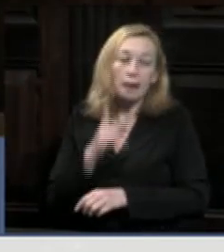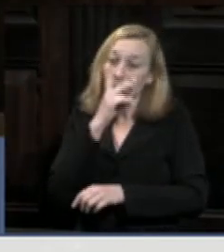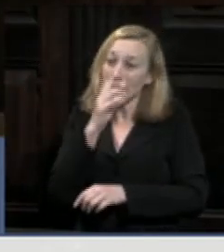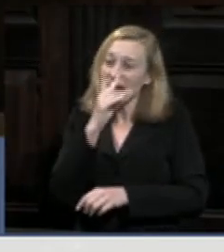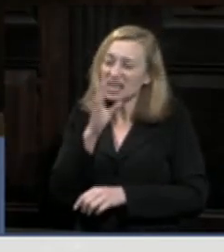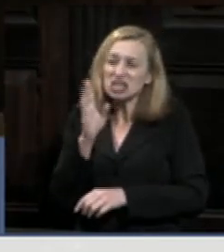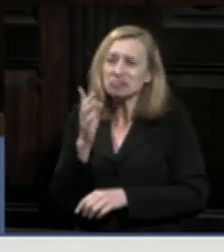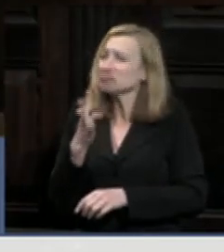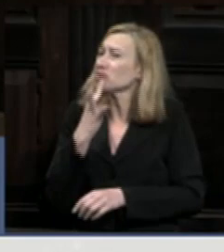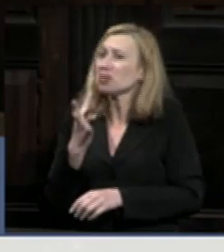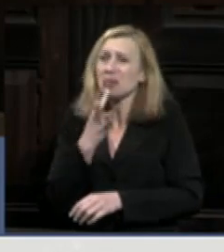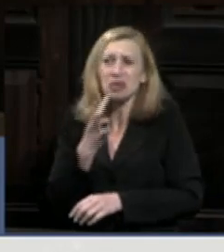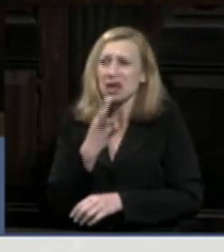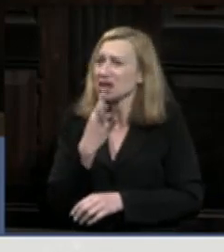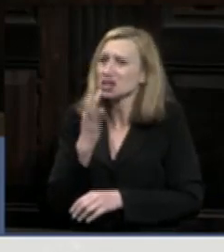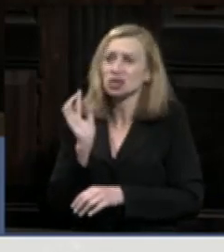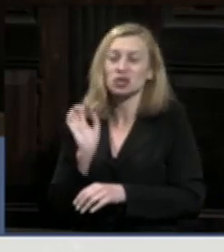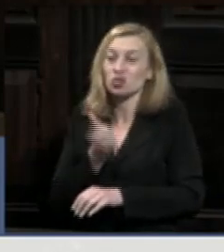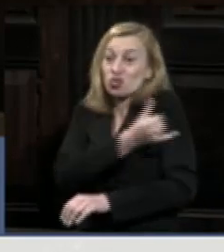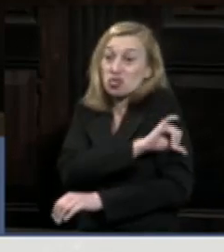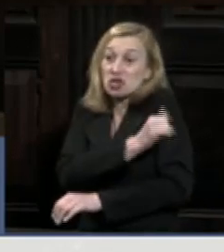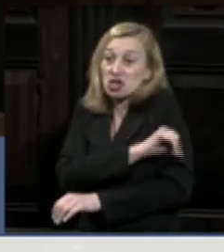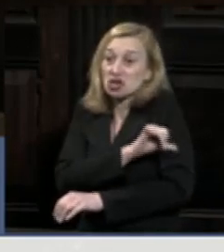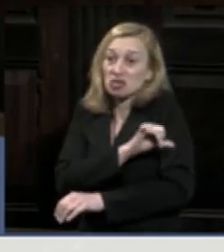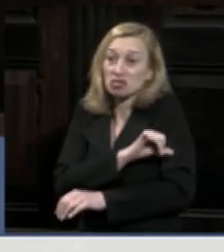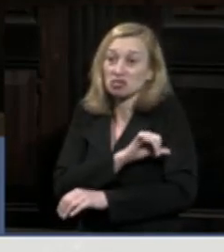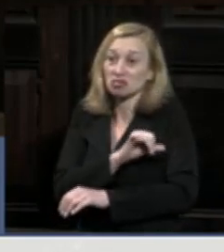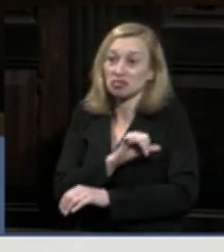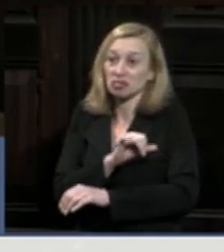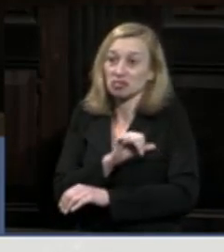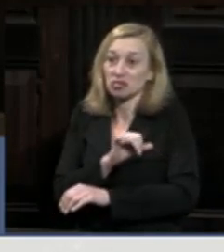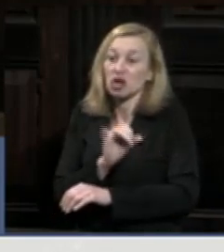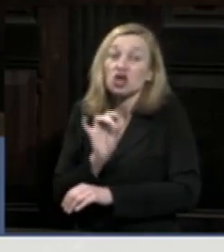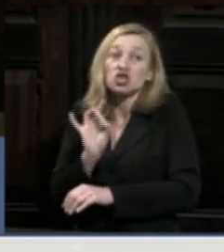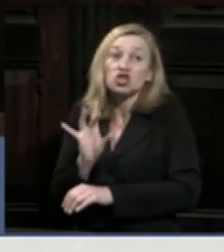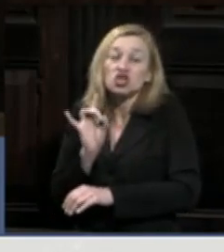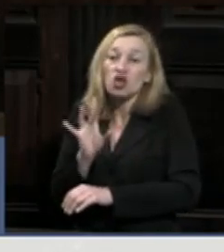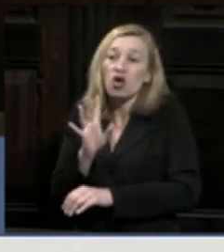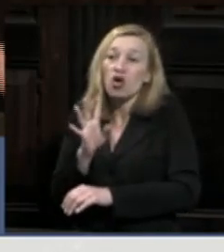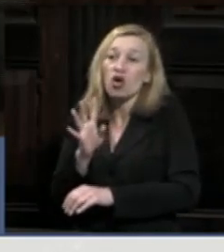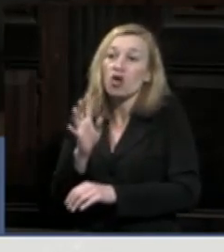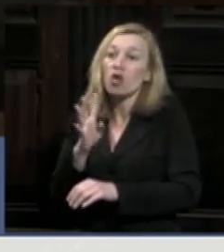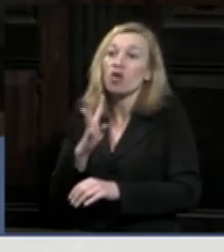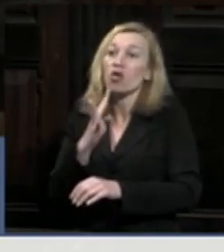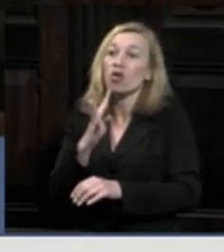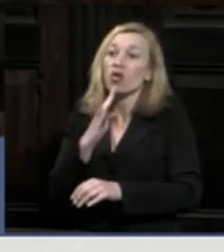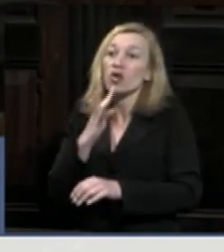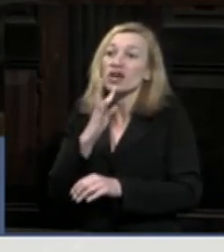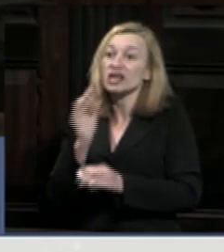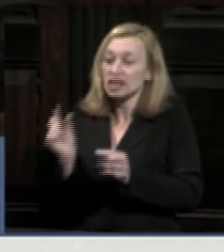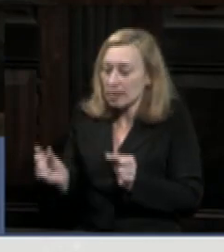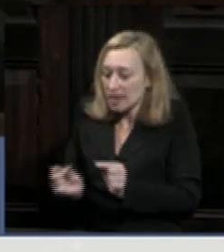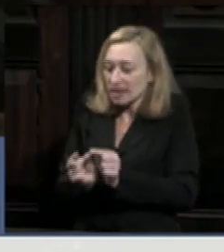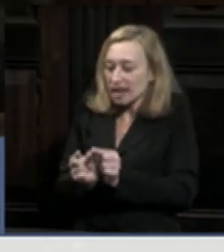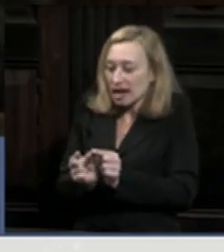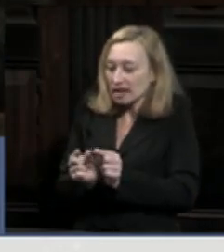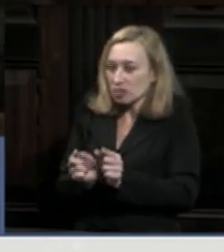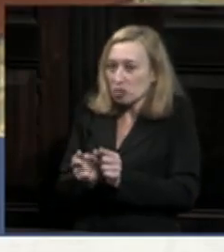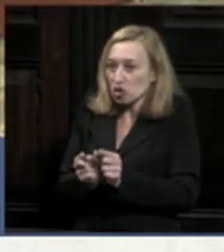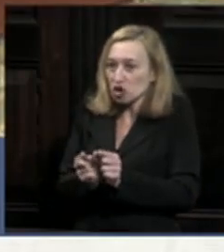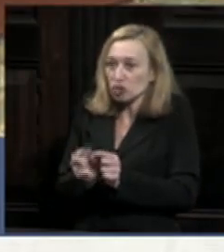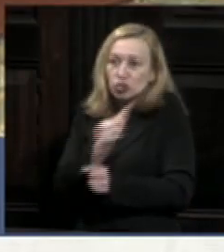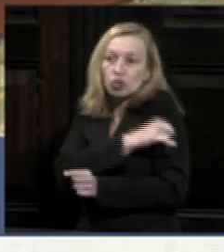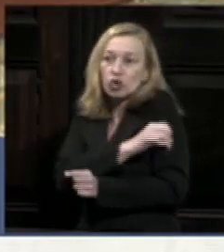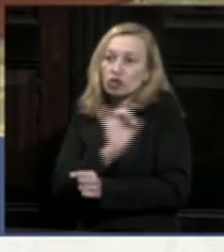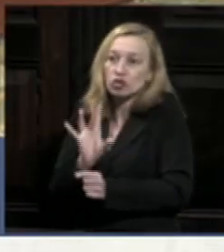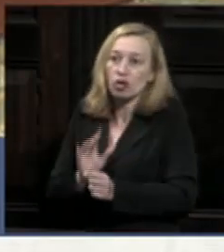se conhece o rio de janeiro para além da zona sul da capital deputado flávio serafim estado não queira